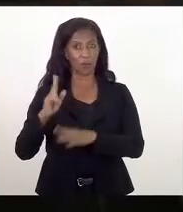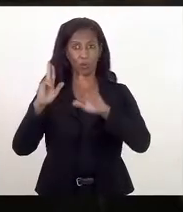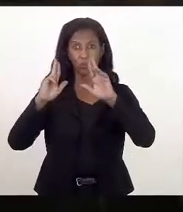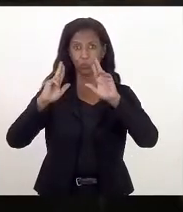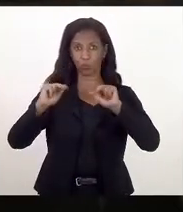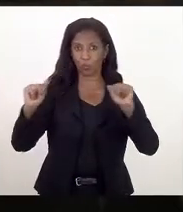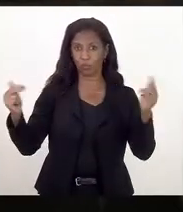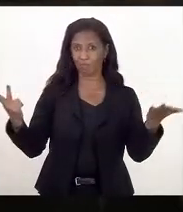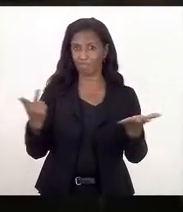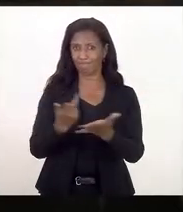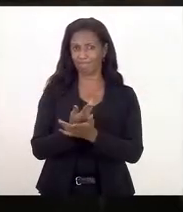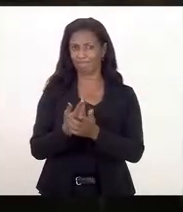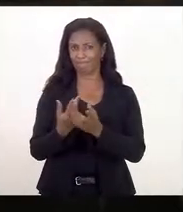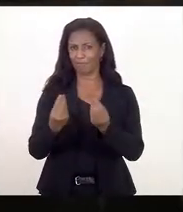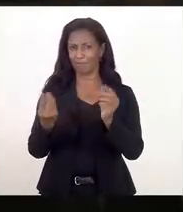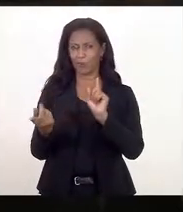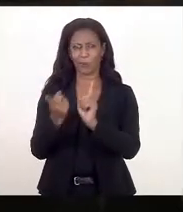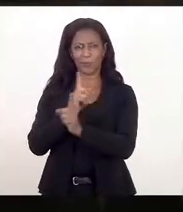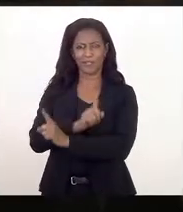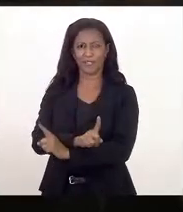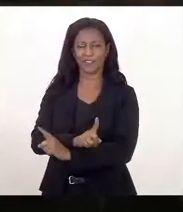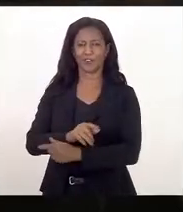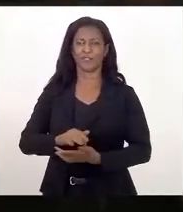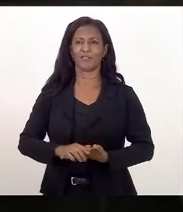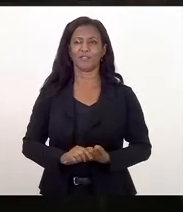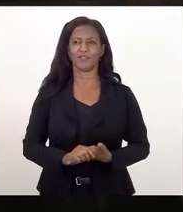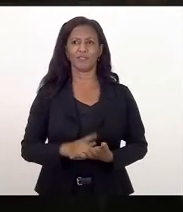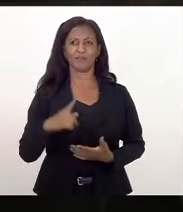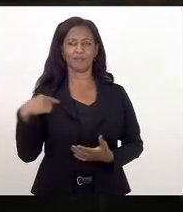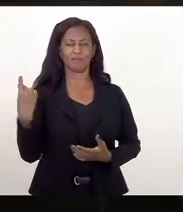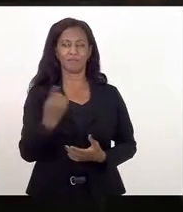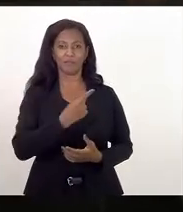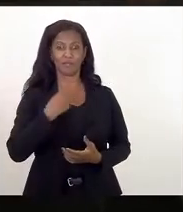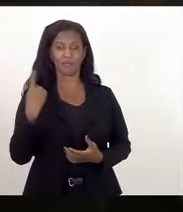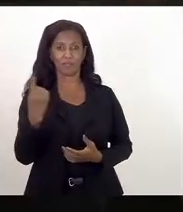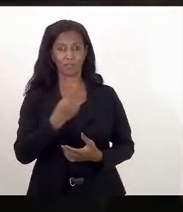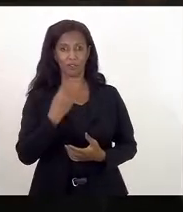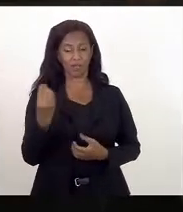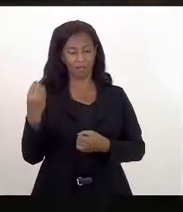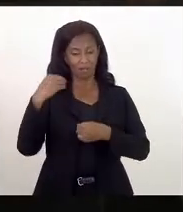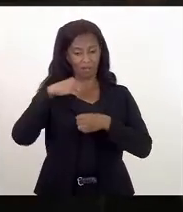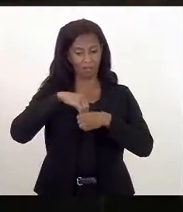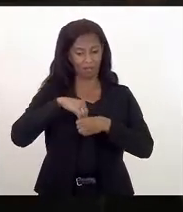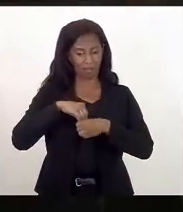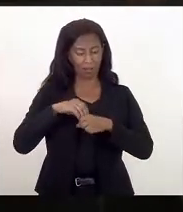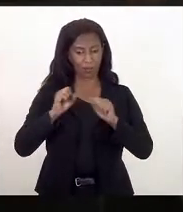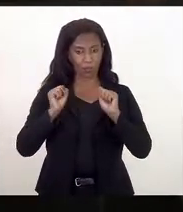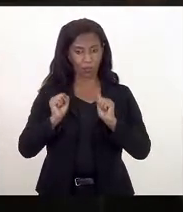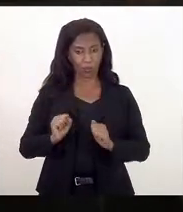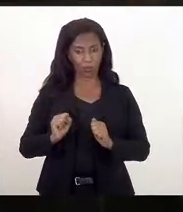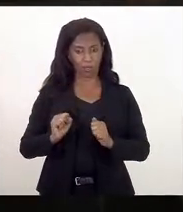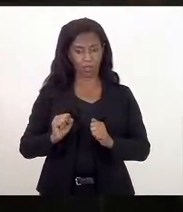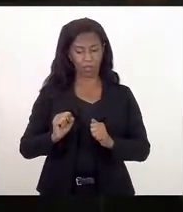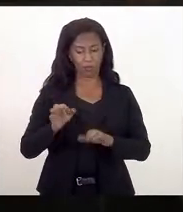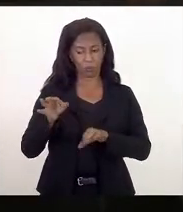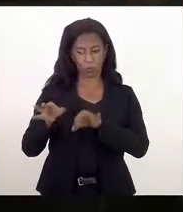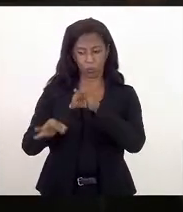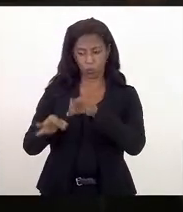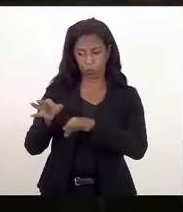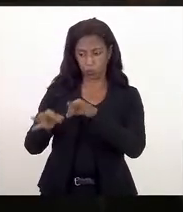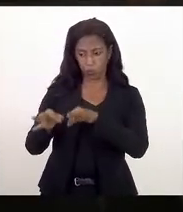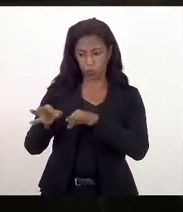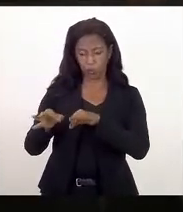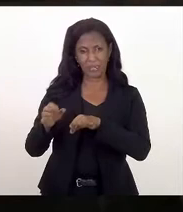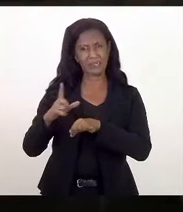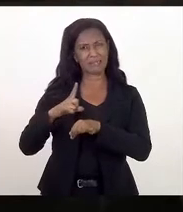E é muito contraditório para nós que, dentro do Poder Judiciário, tem essa